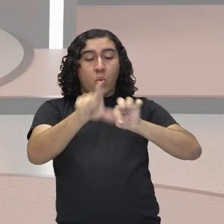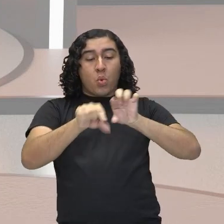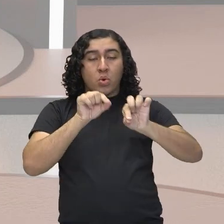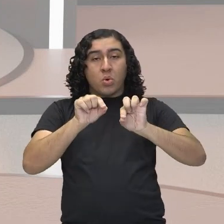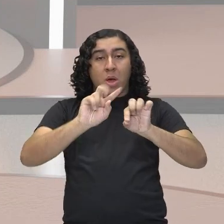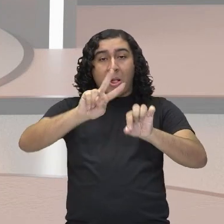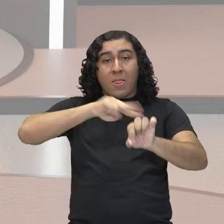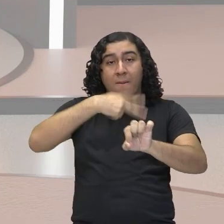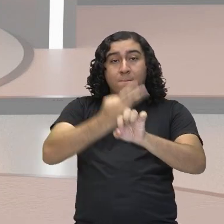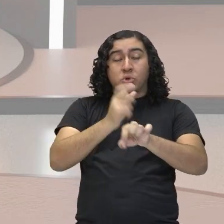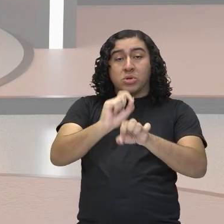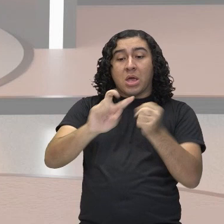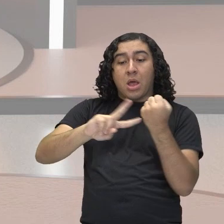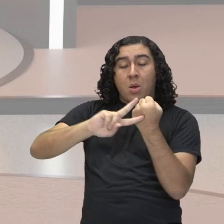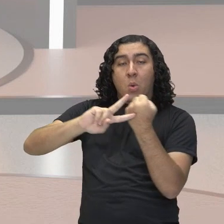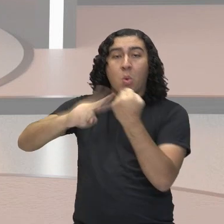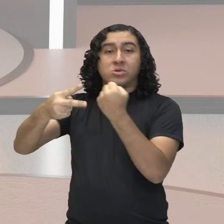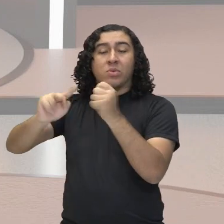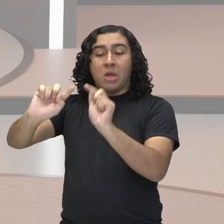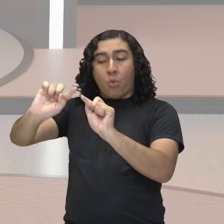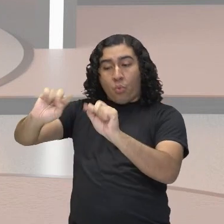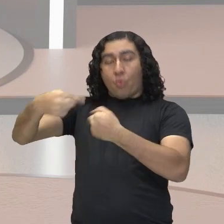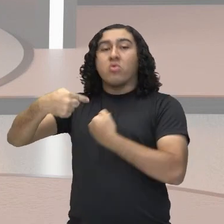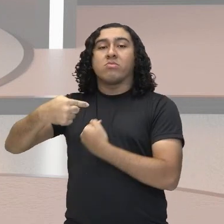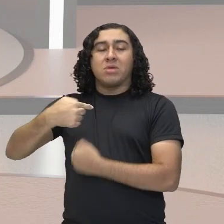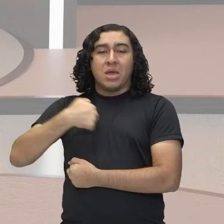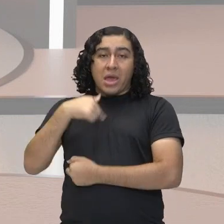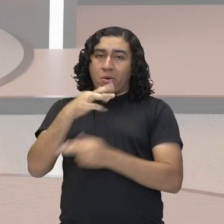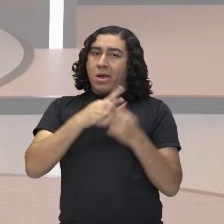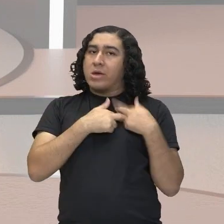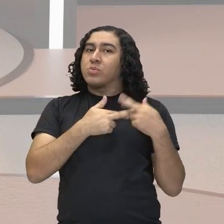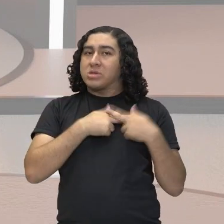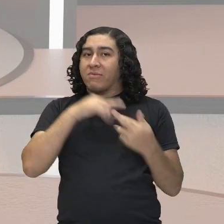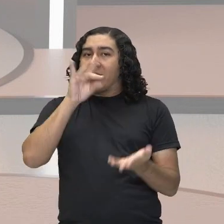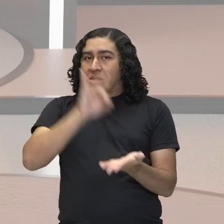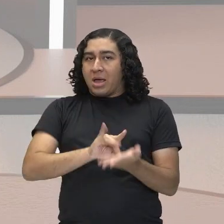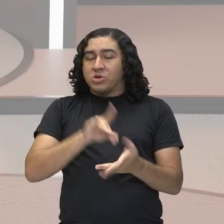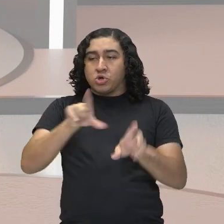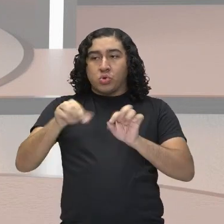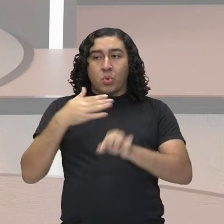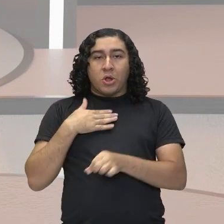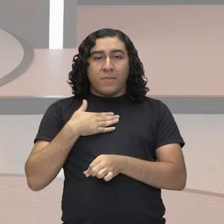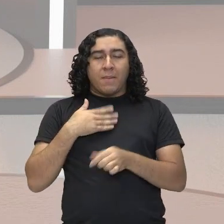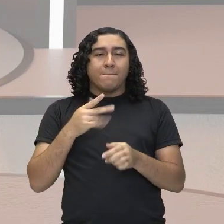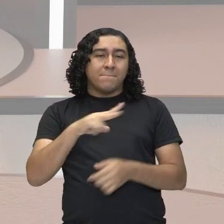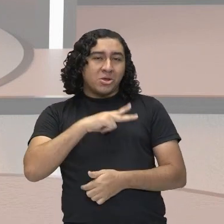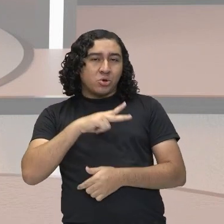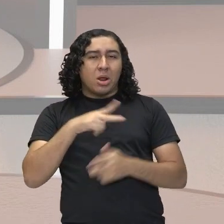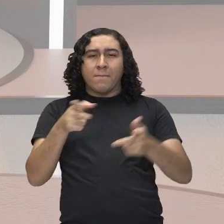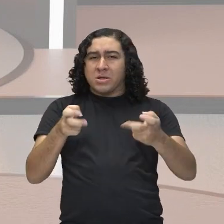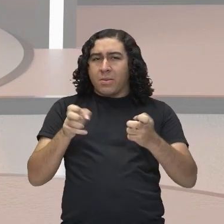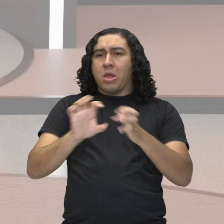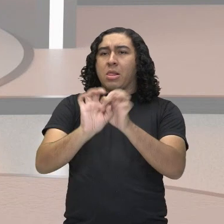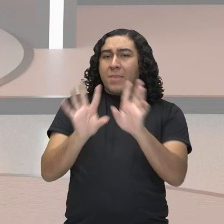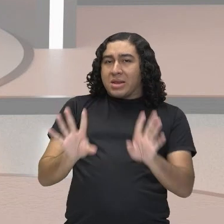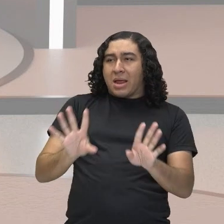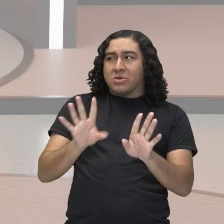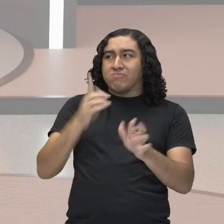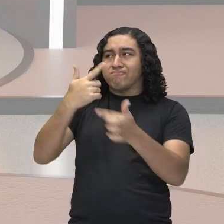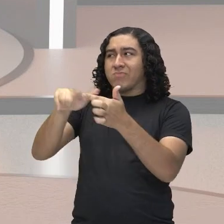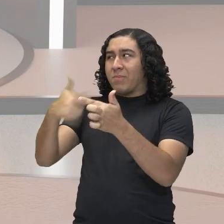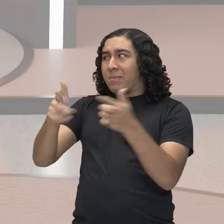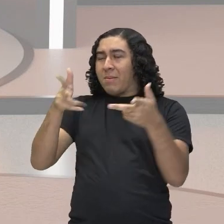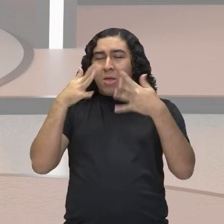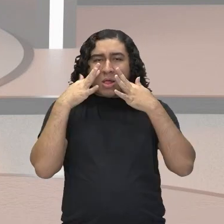quê? Responsável por cada escolha que eu vou fazer. Olha o problema da liberdade aí aparecendo. Estão